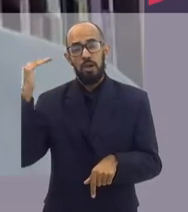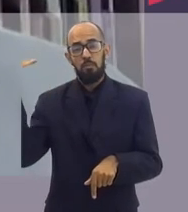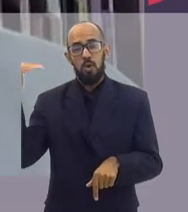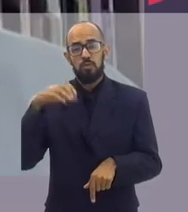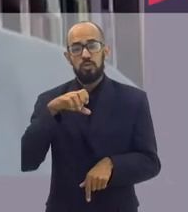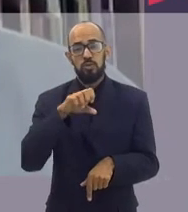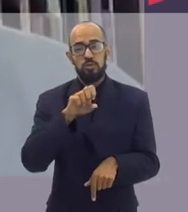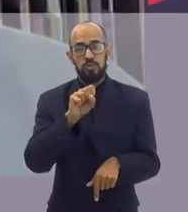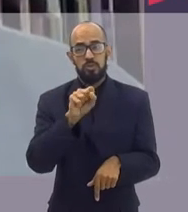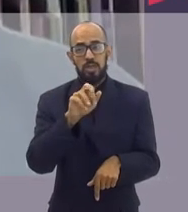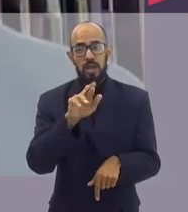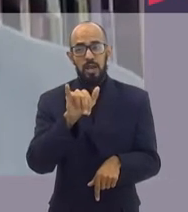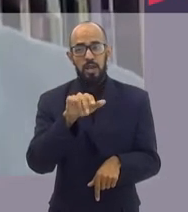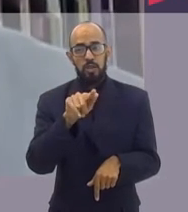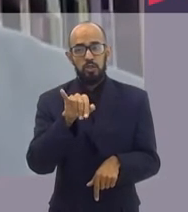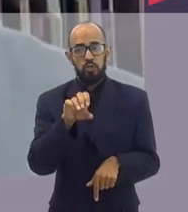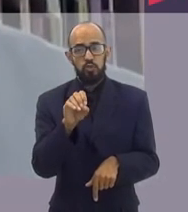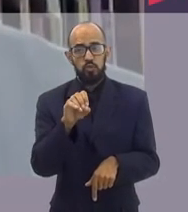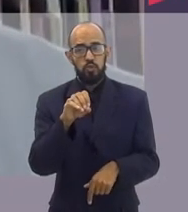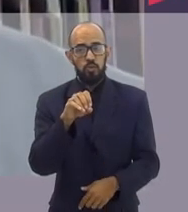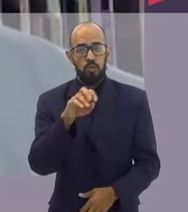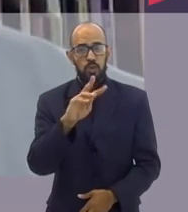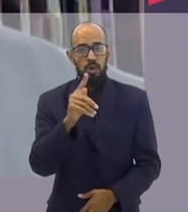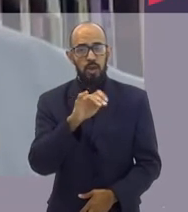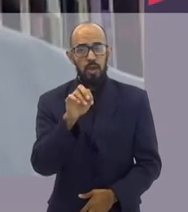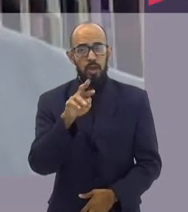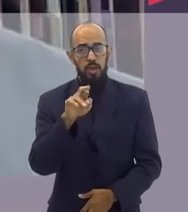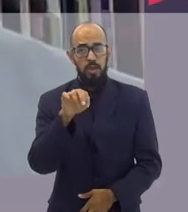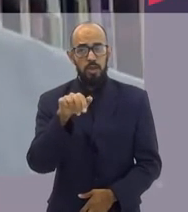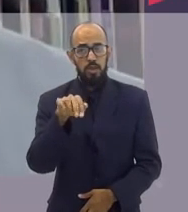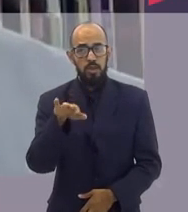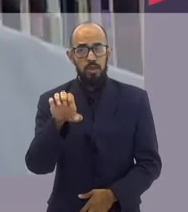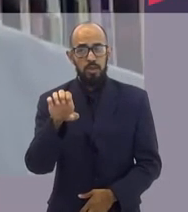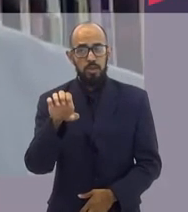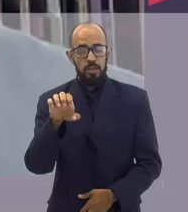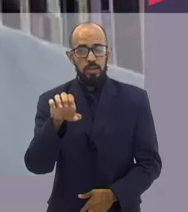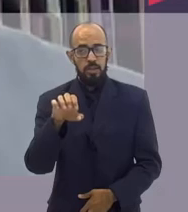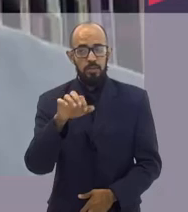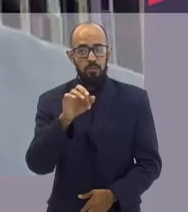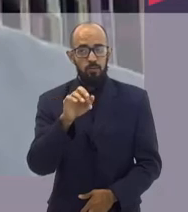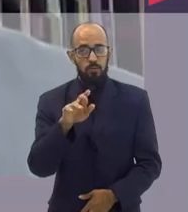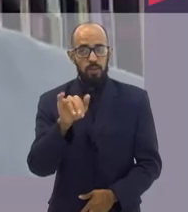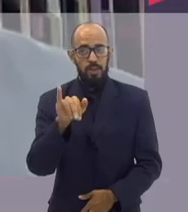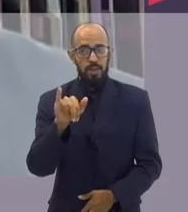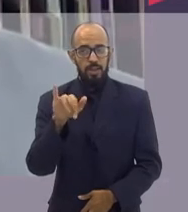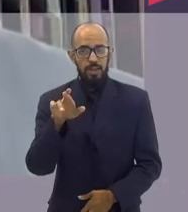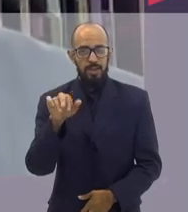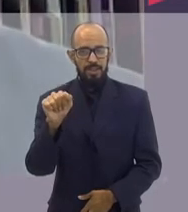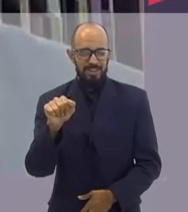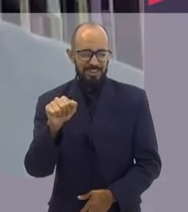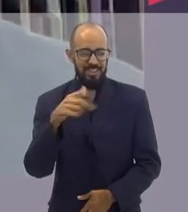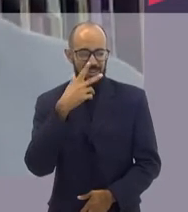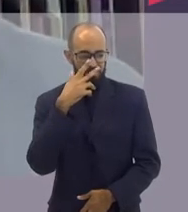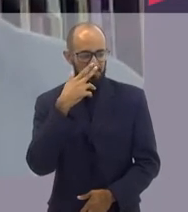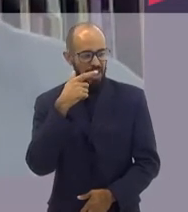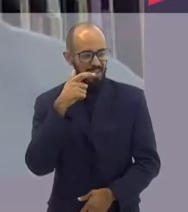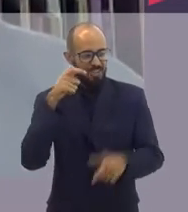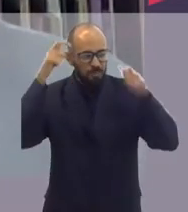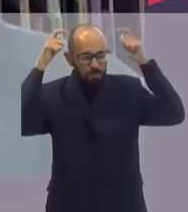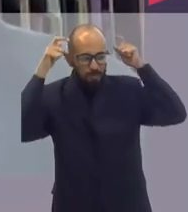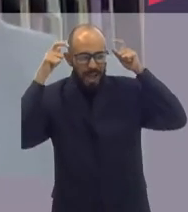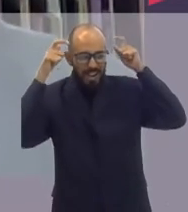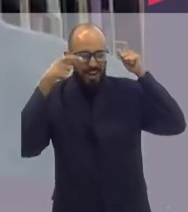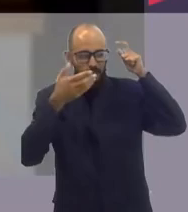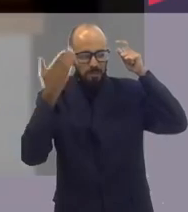Sérgio Henrique Ferreira, né? Que é a notinha de parece um barão, né? Parece um barão.